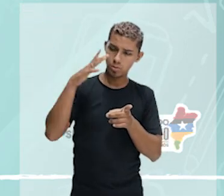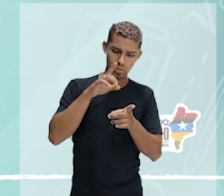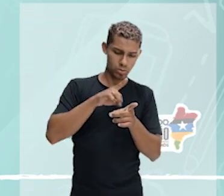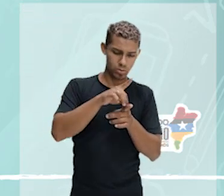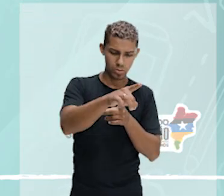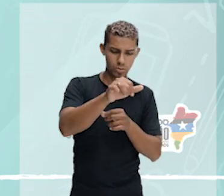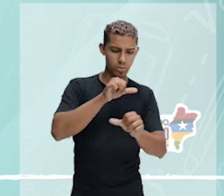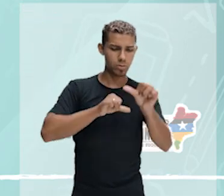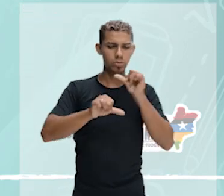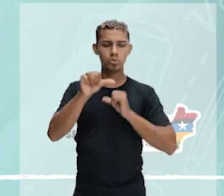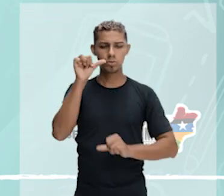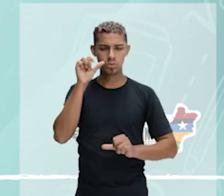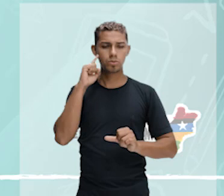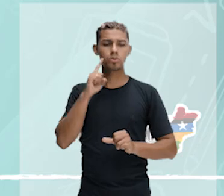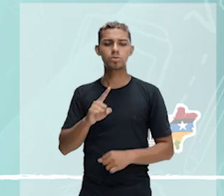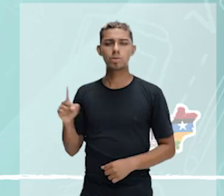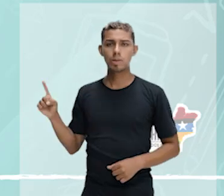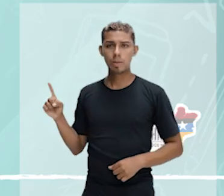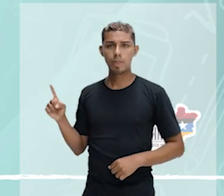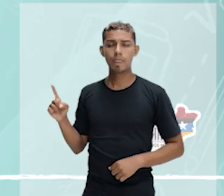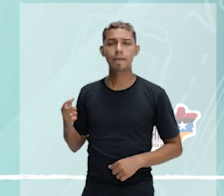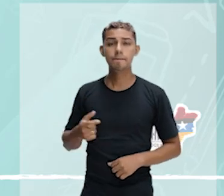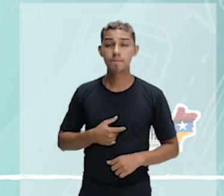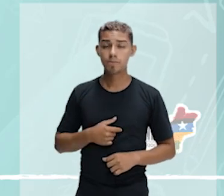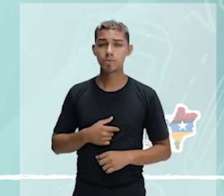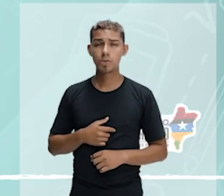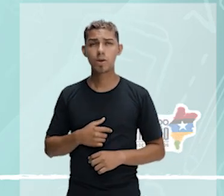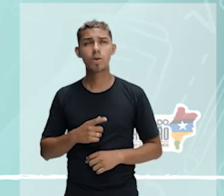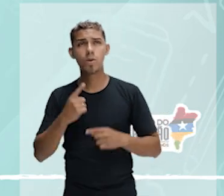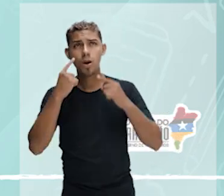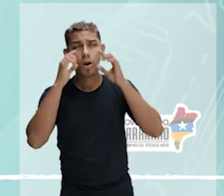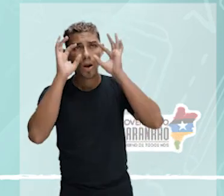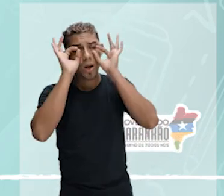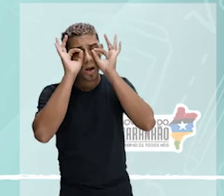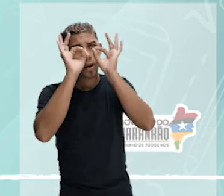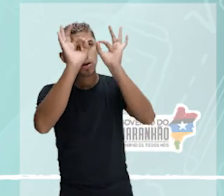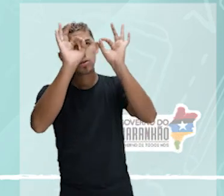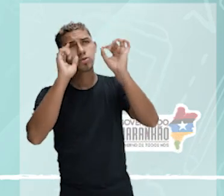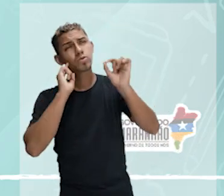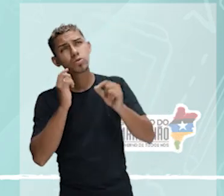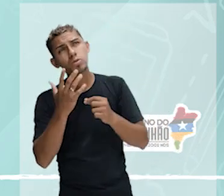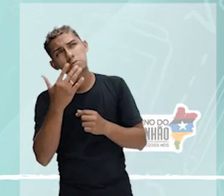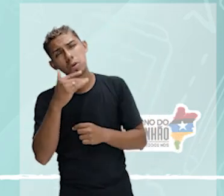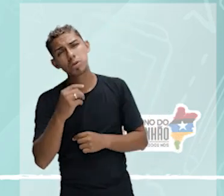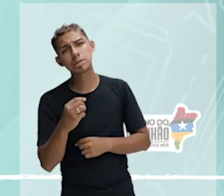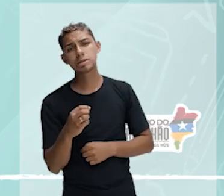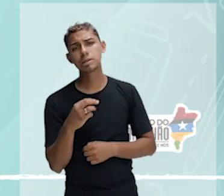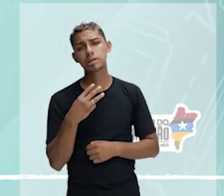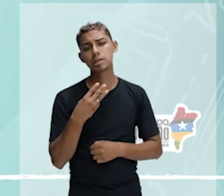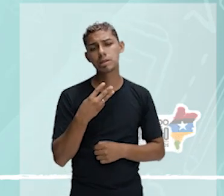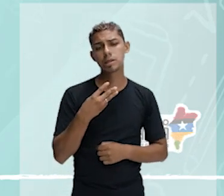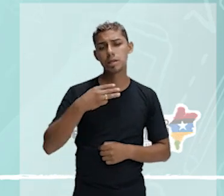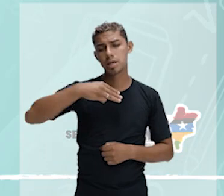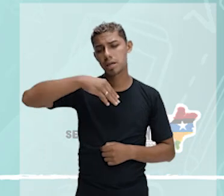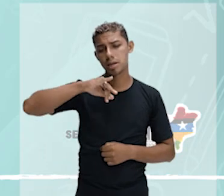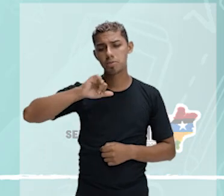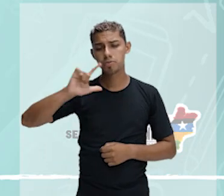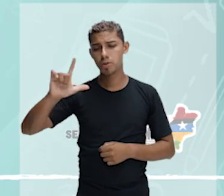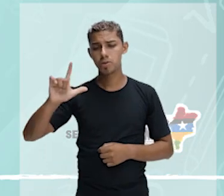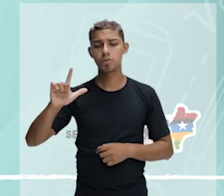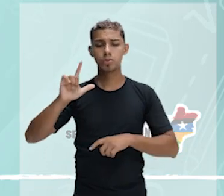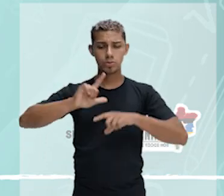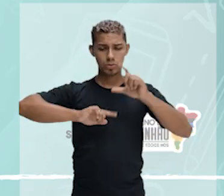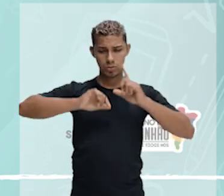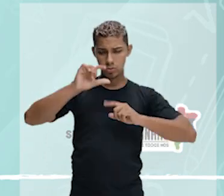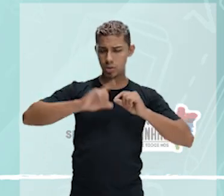instante, pode-se ver a olho nu cerca de 3.000 estrelas. Certo? Então, a olho nu, sem utilização